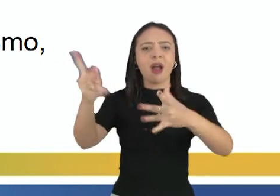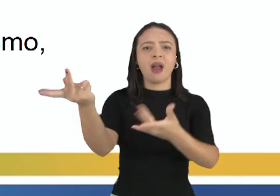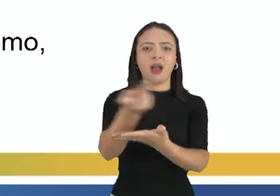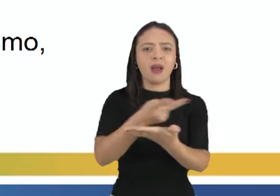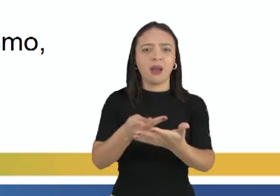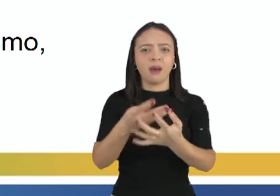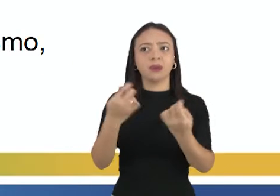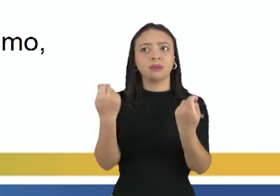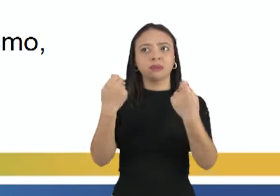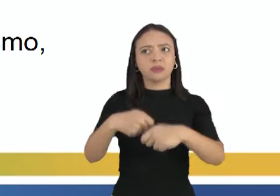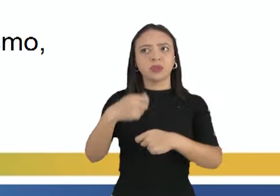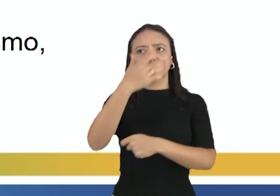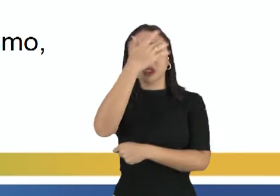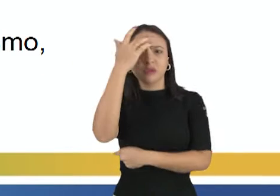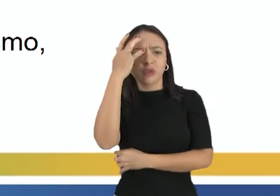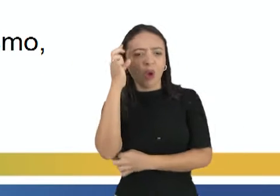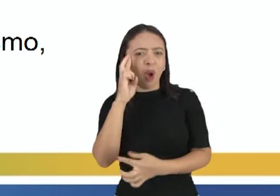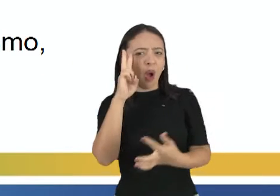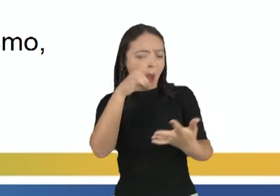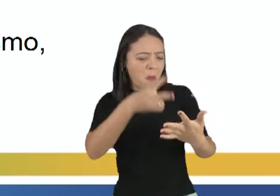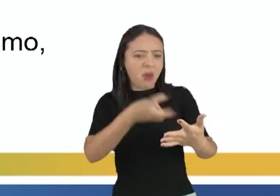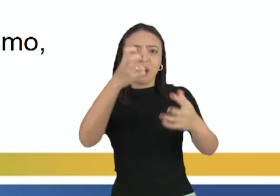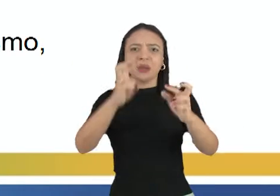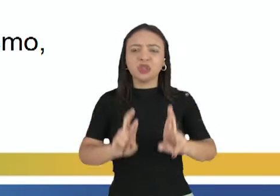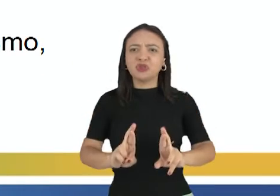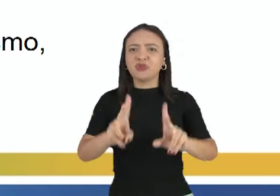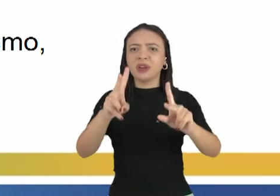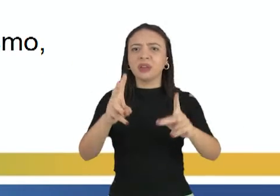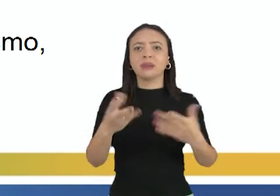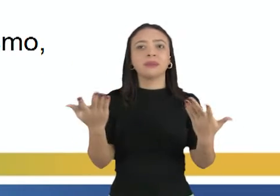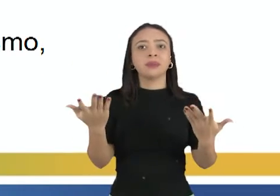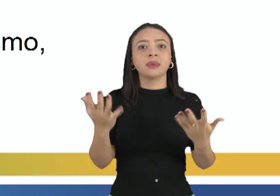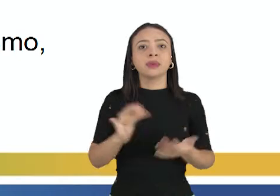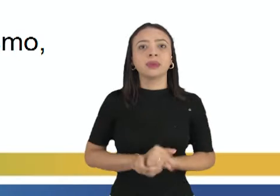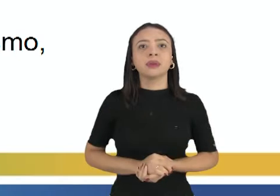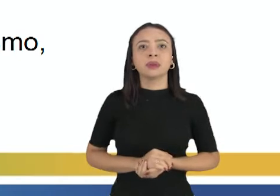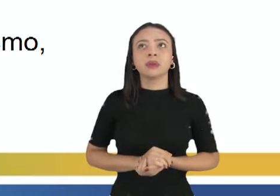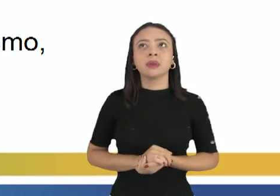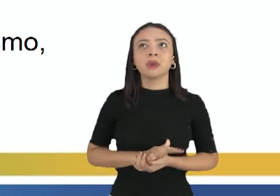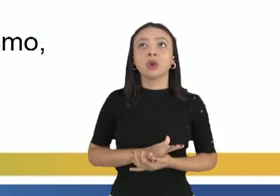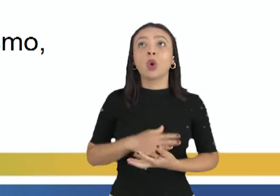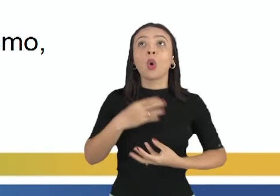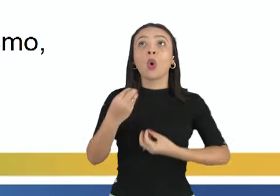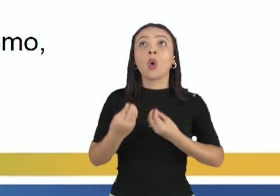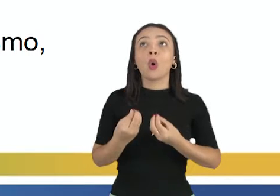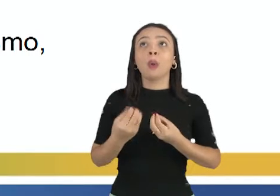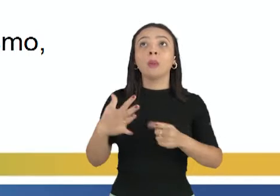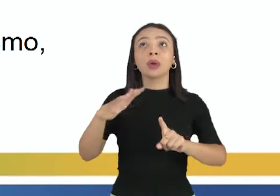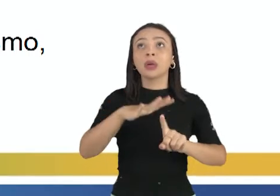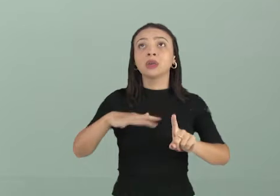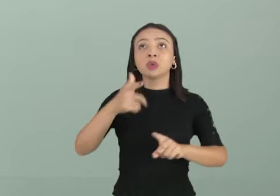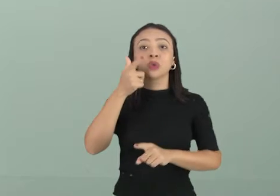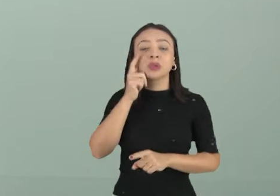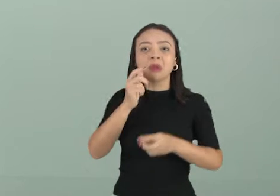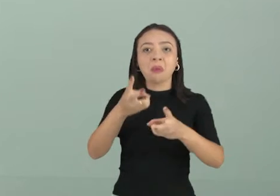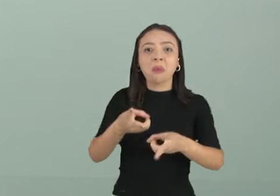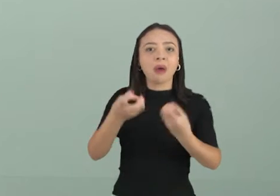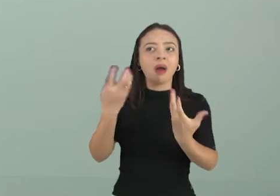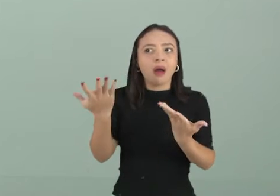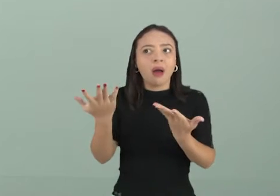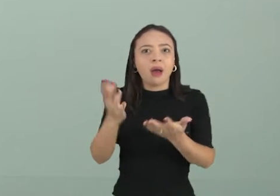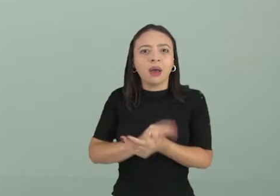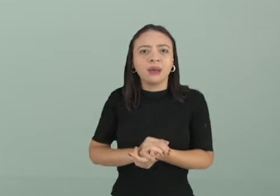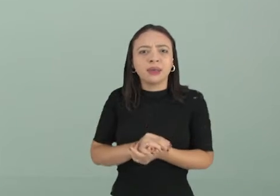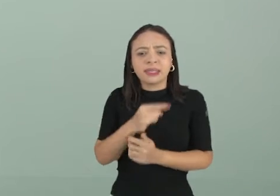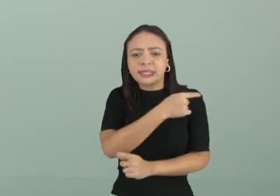pessoas pudessem visualizar de outra maneira. E aí, como é que a sociedade não viu a Semana de Arte